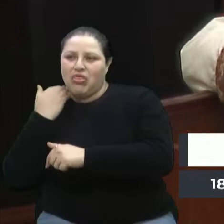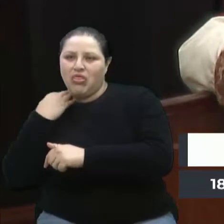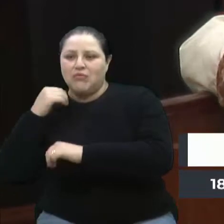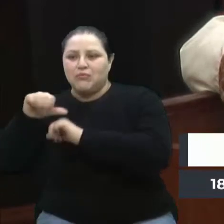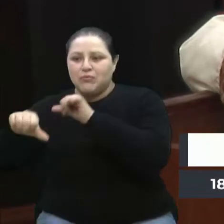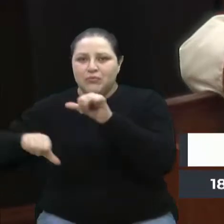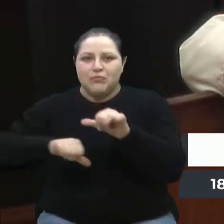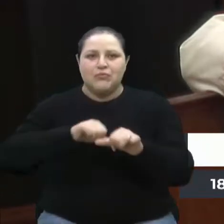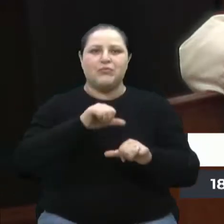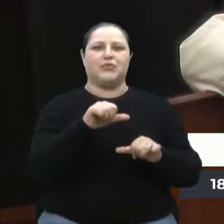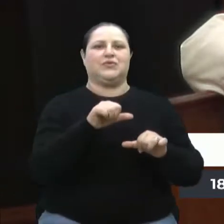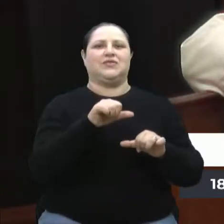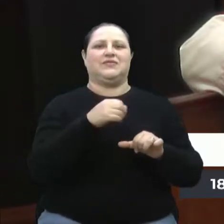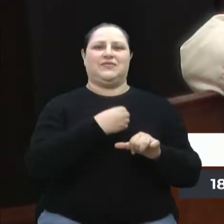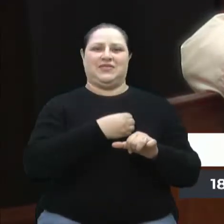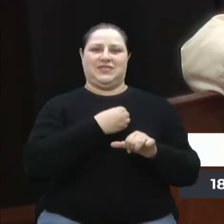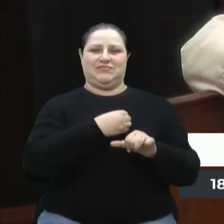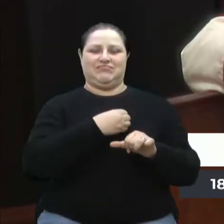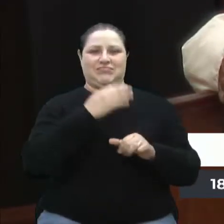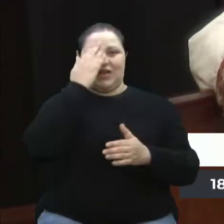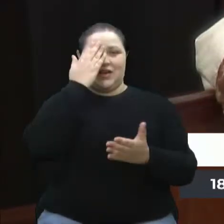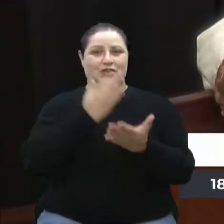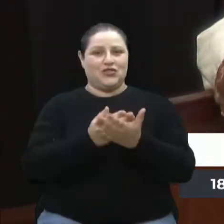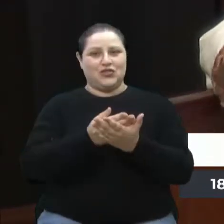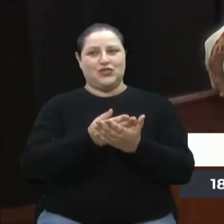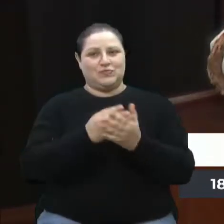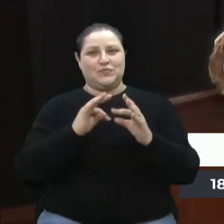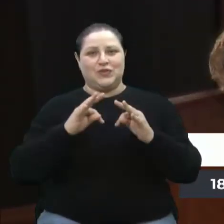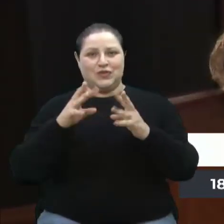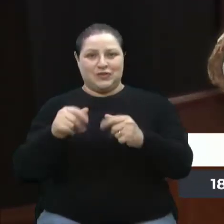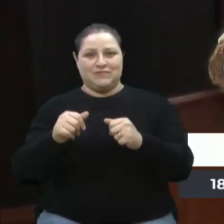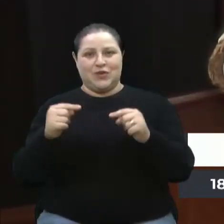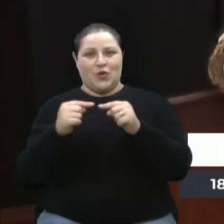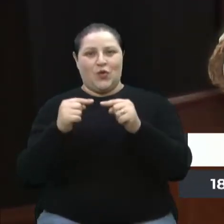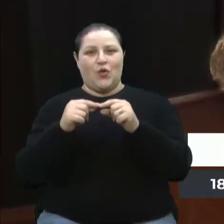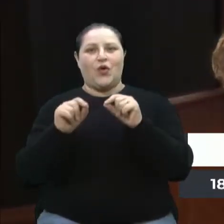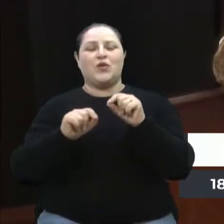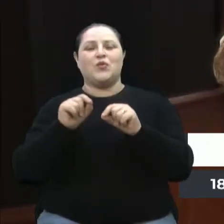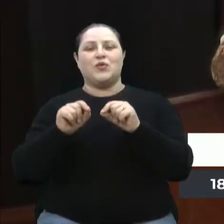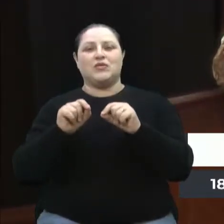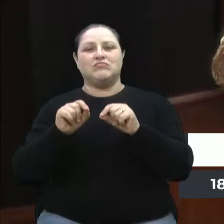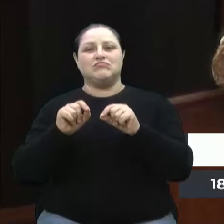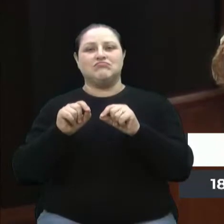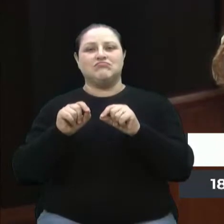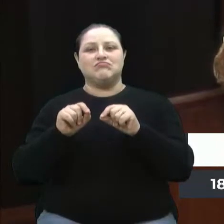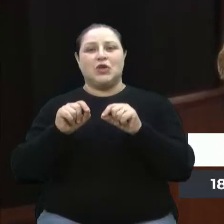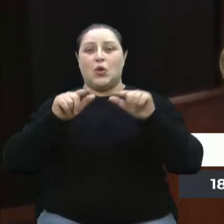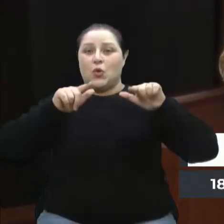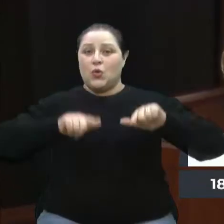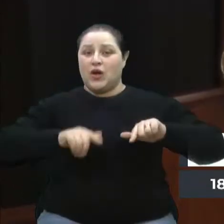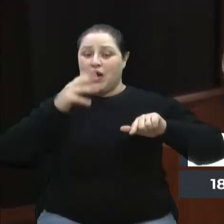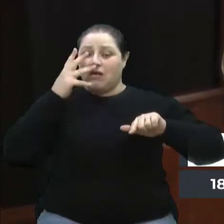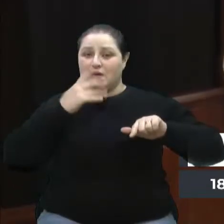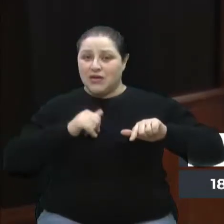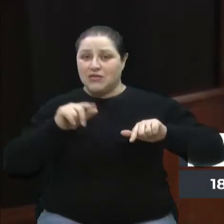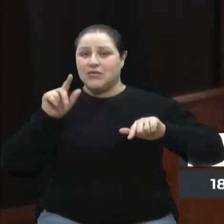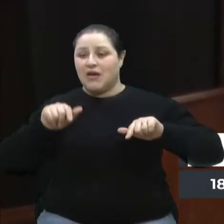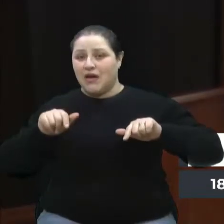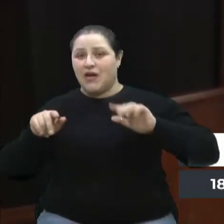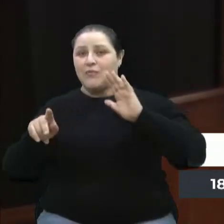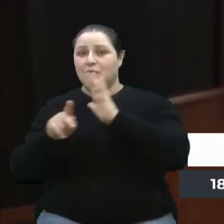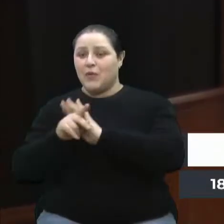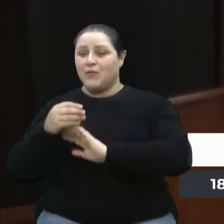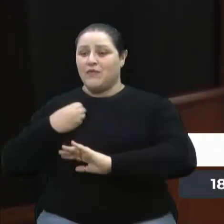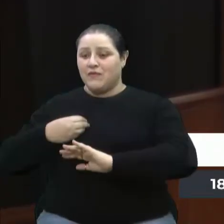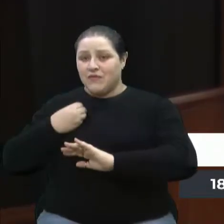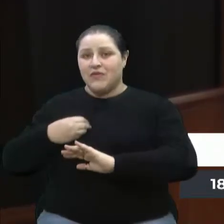acredito que todos nós aqui, todo mundo concorda que lugar de criança é na infância. Lugar de criança não é